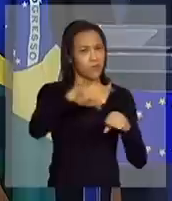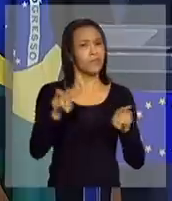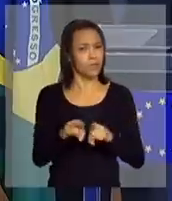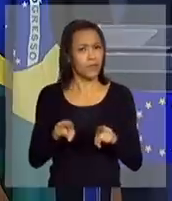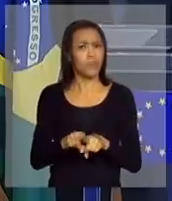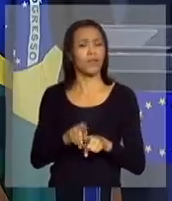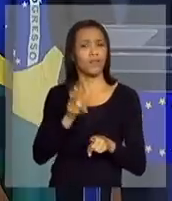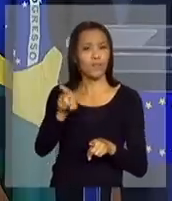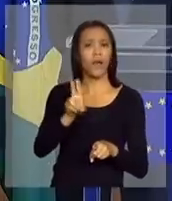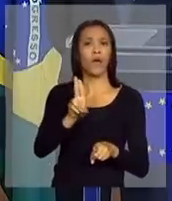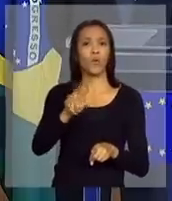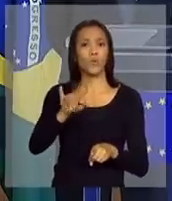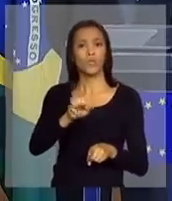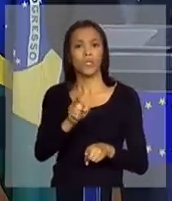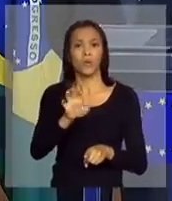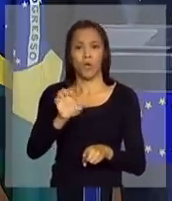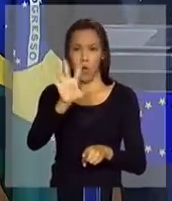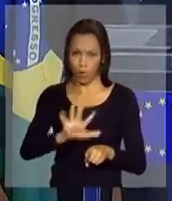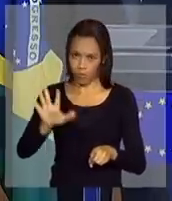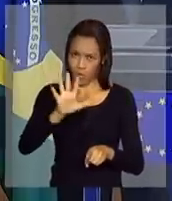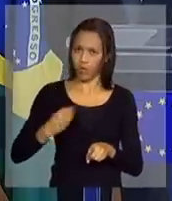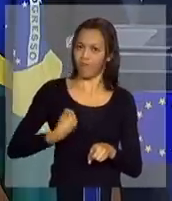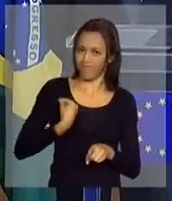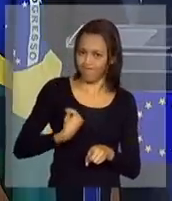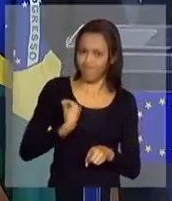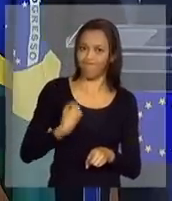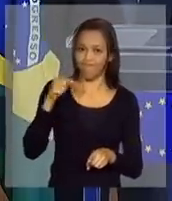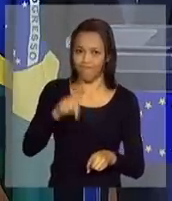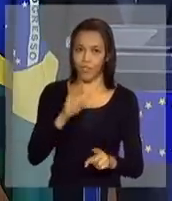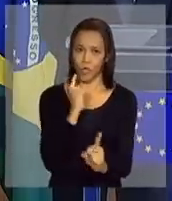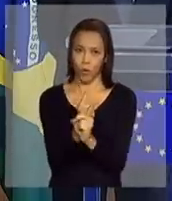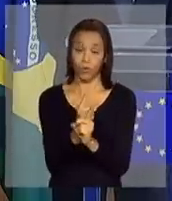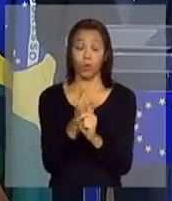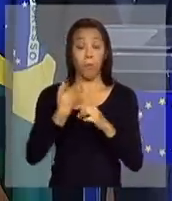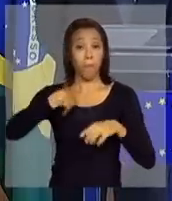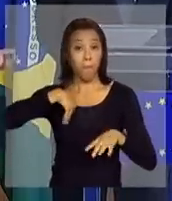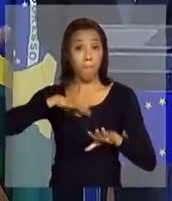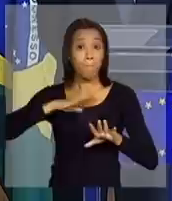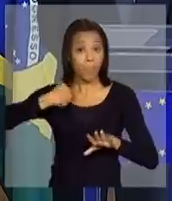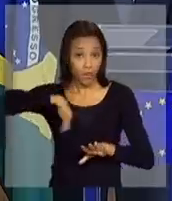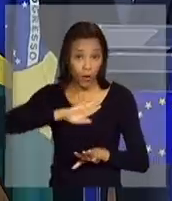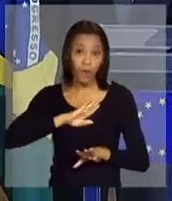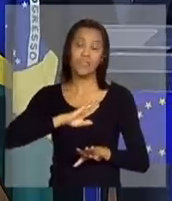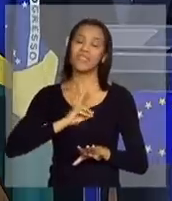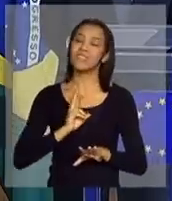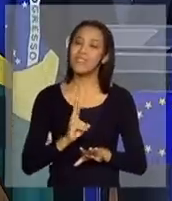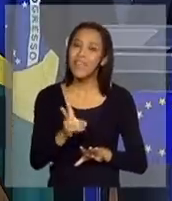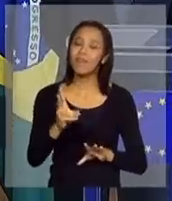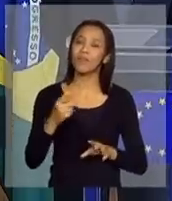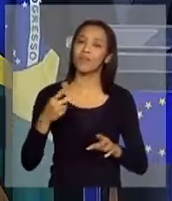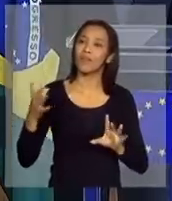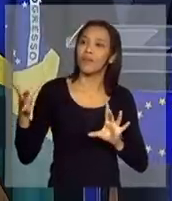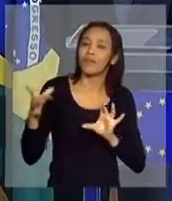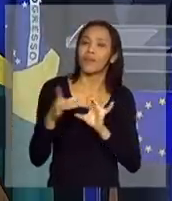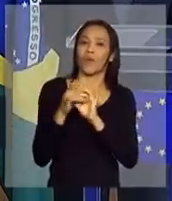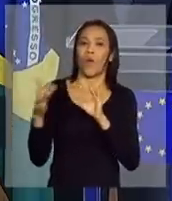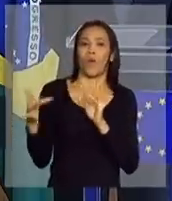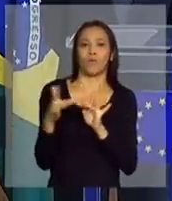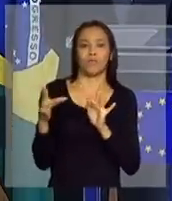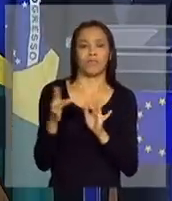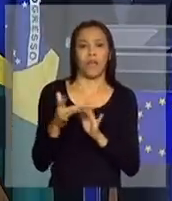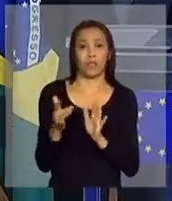própria União Europeia nessa conferência. Para nós, essa é uma questão que sempre nos aproximou, Brasil e União